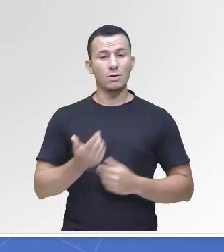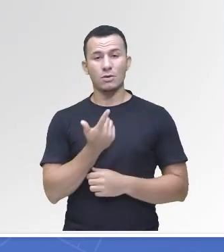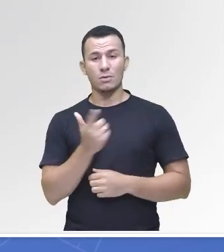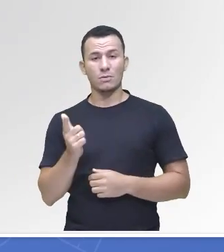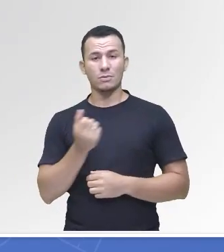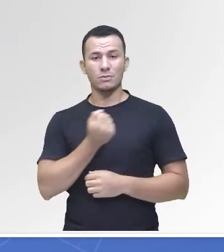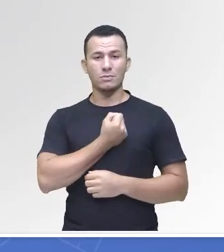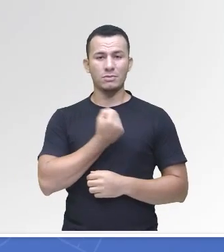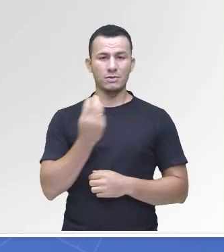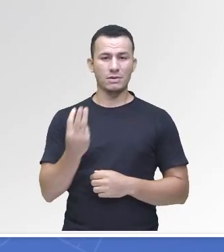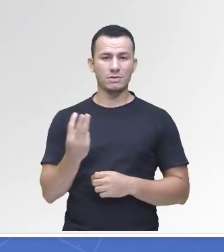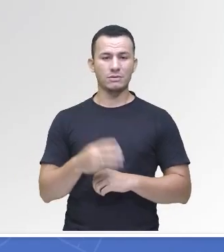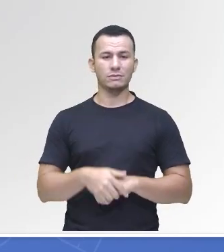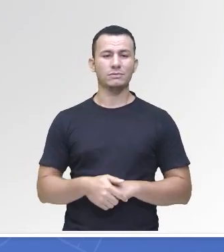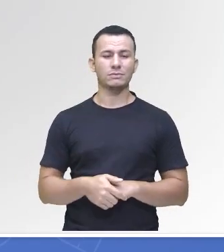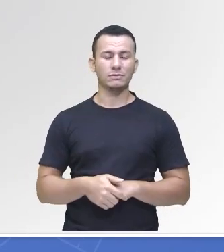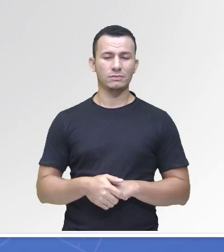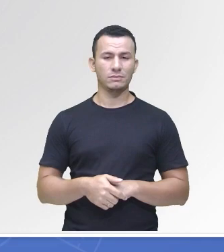próxima questão.